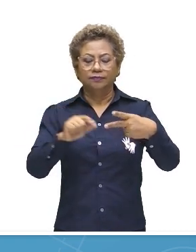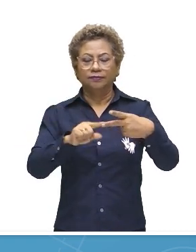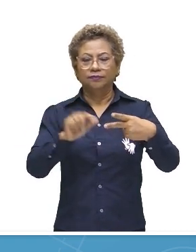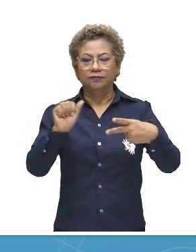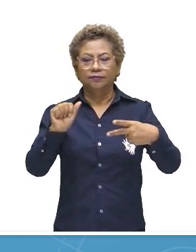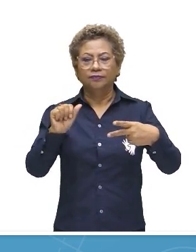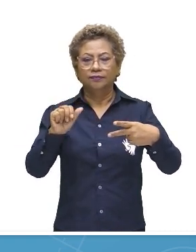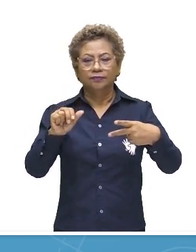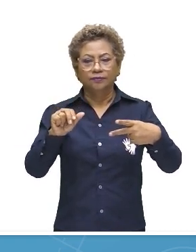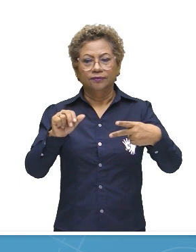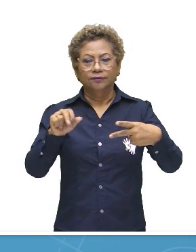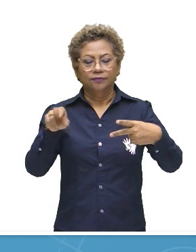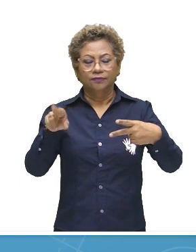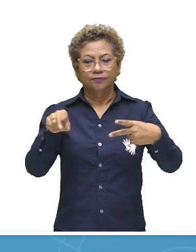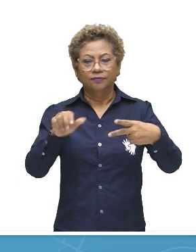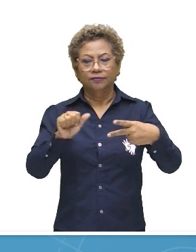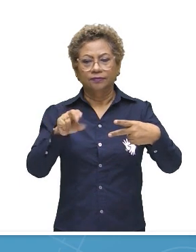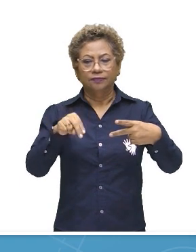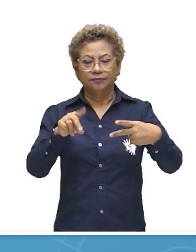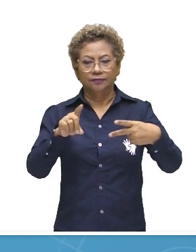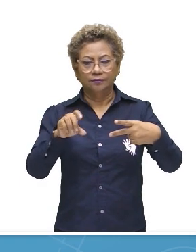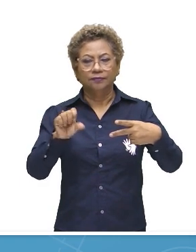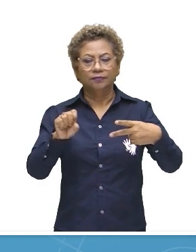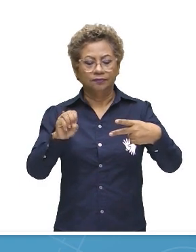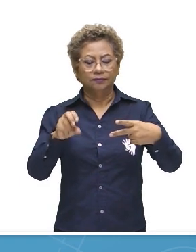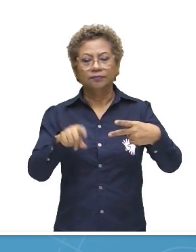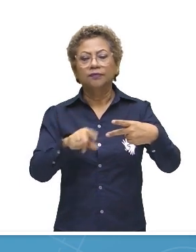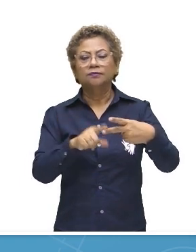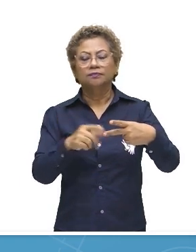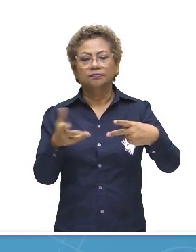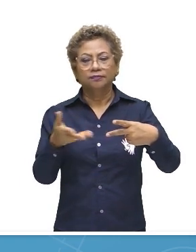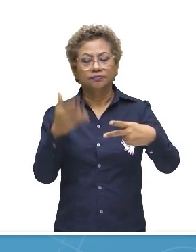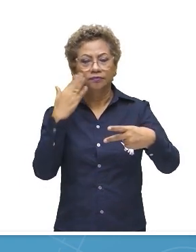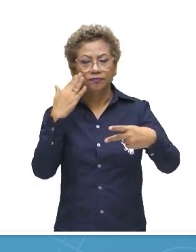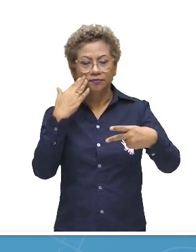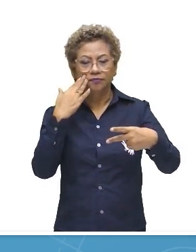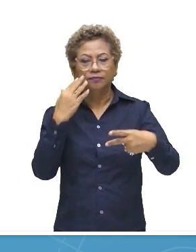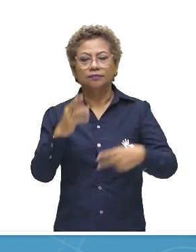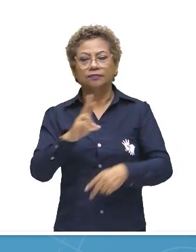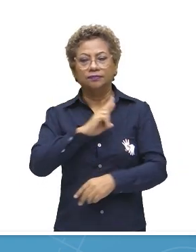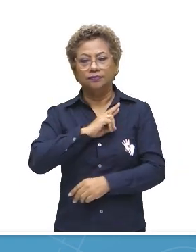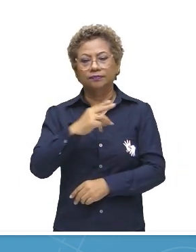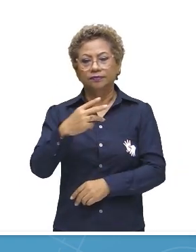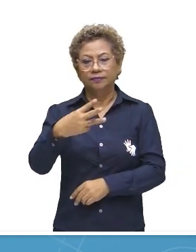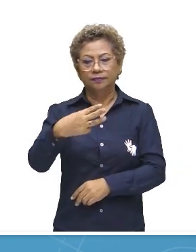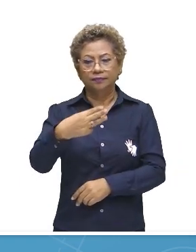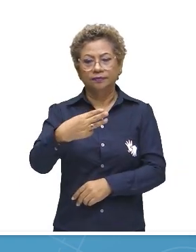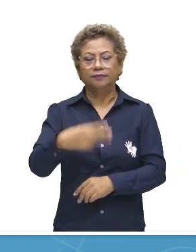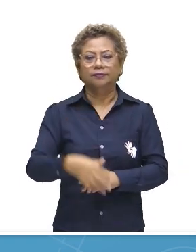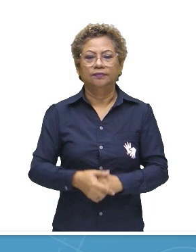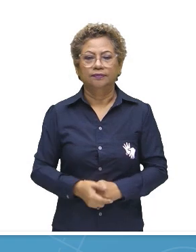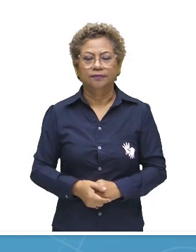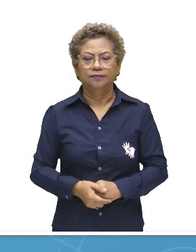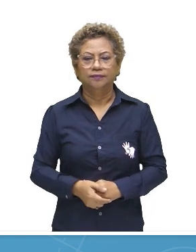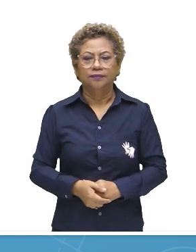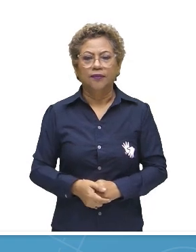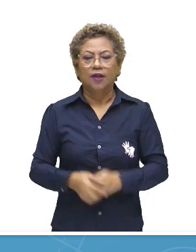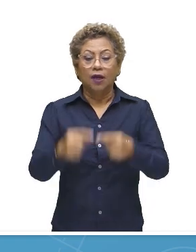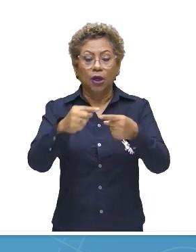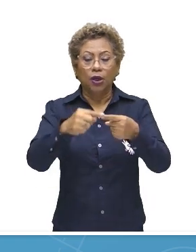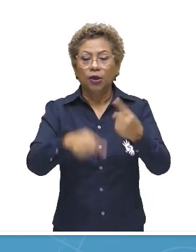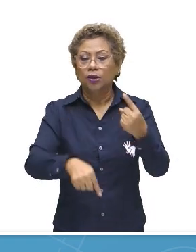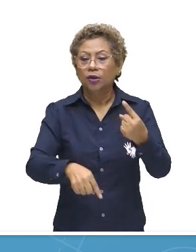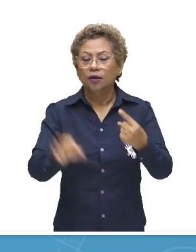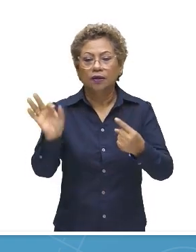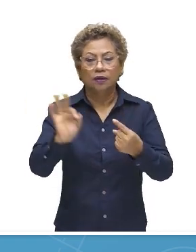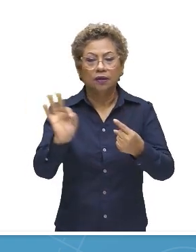R$28 os dois, ok? Então vamos agora aqui para a questão de número 3. Das imagens abaixo, a única que representa uma